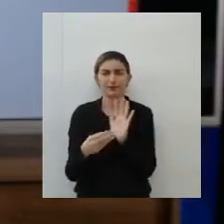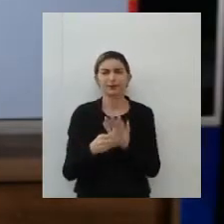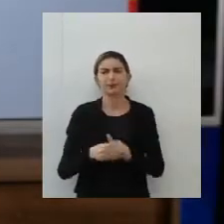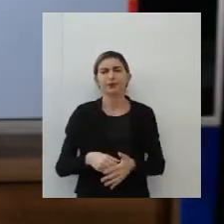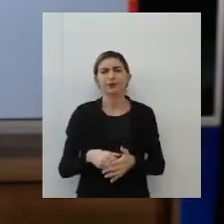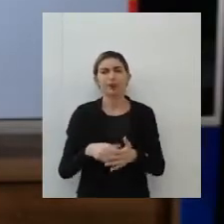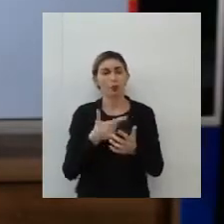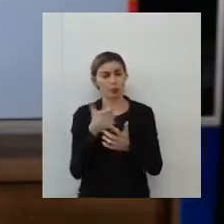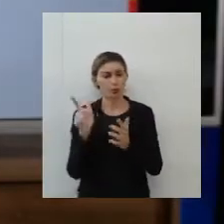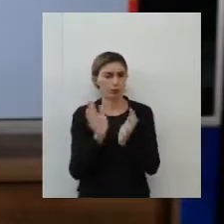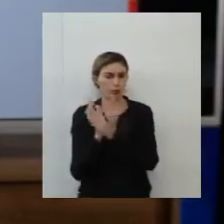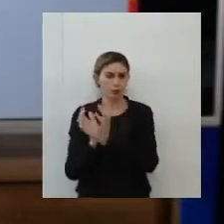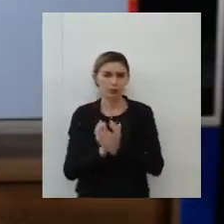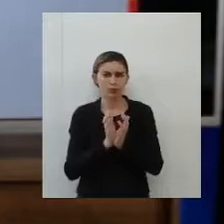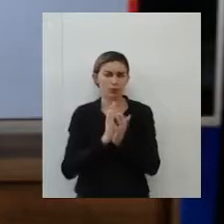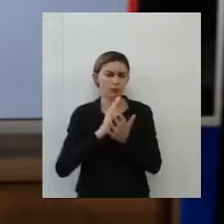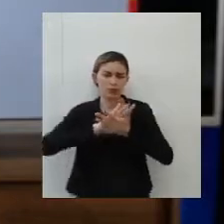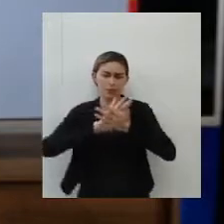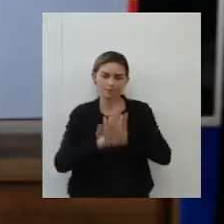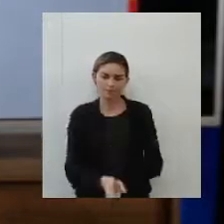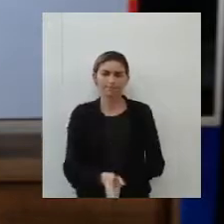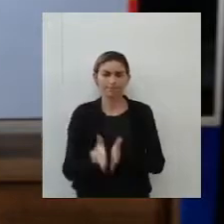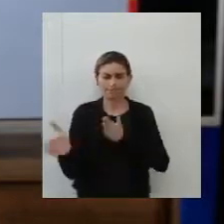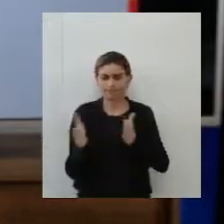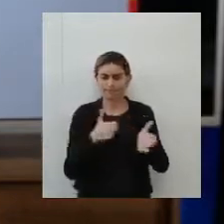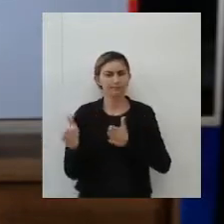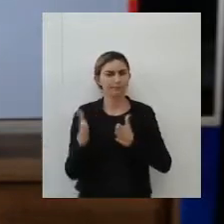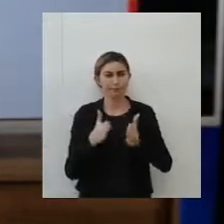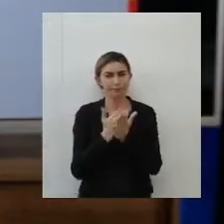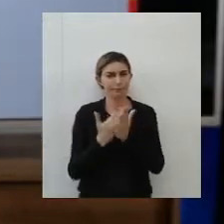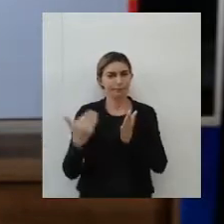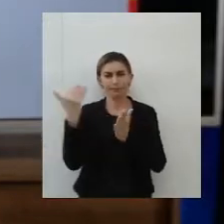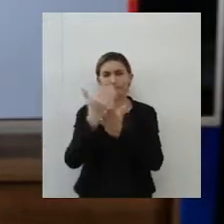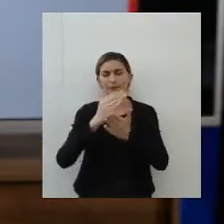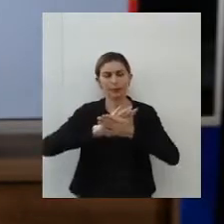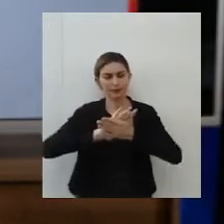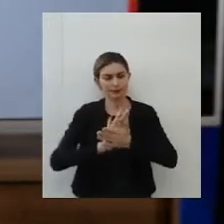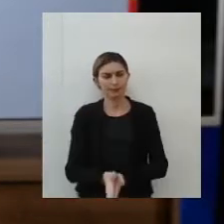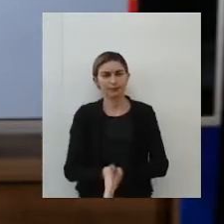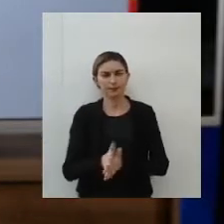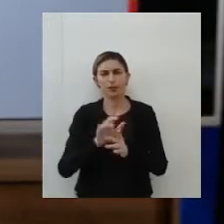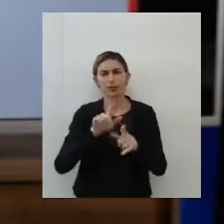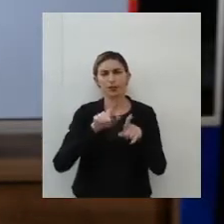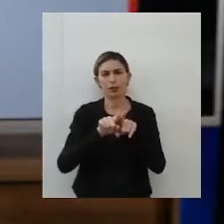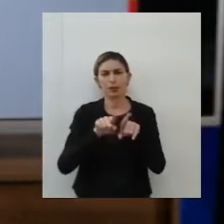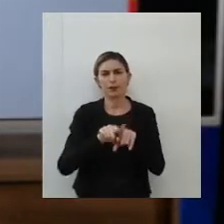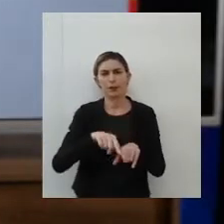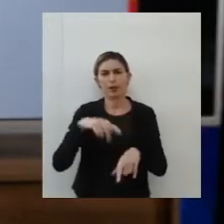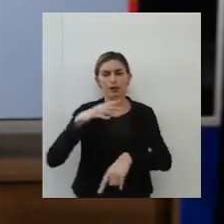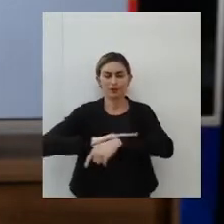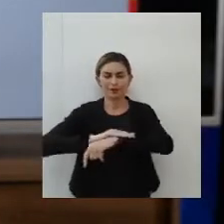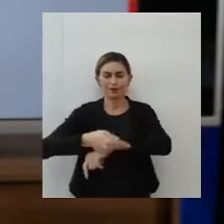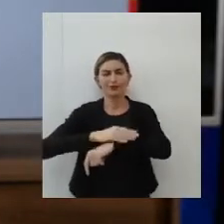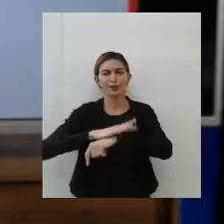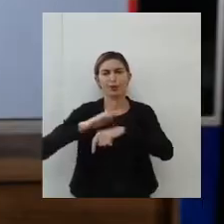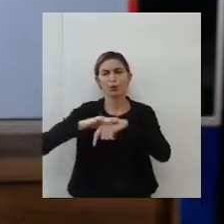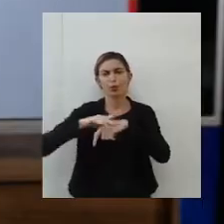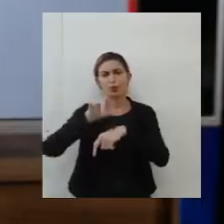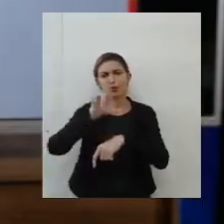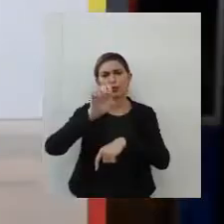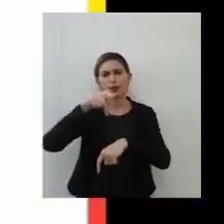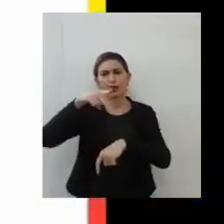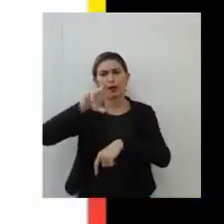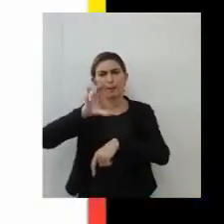que já era discriminado no período e acabou sendo ainda mais discriminado foram os portadores de lepra. Essas